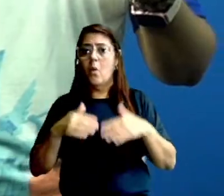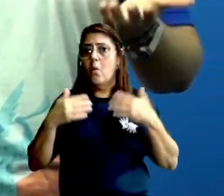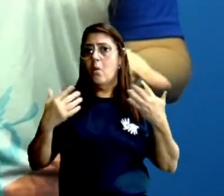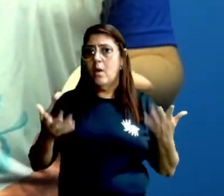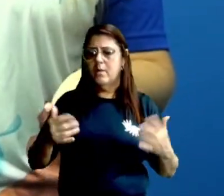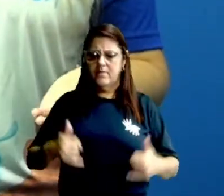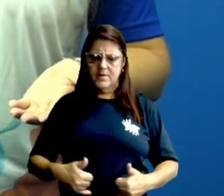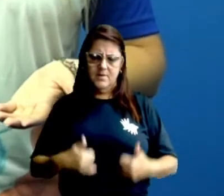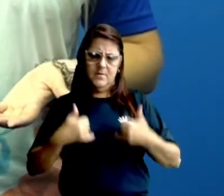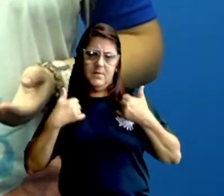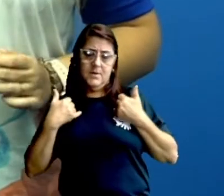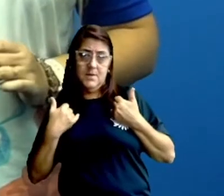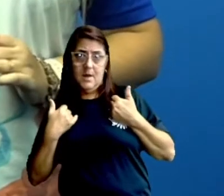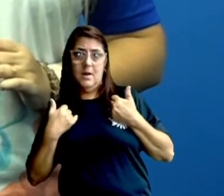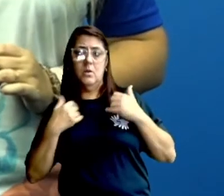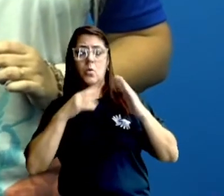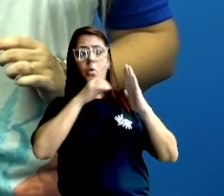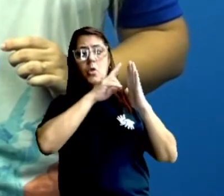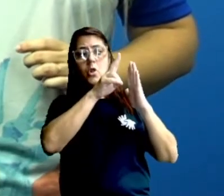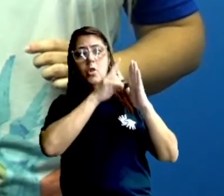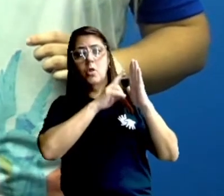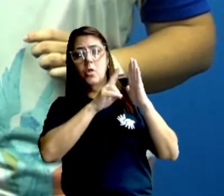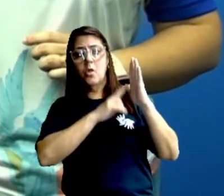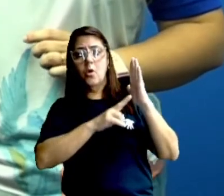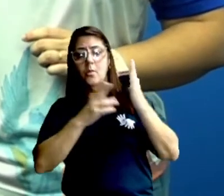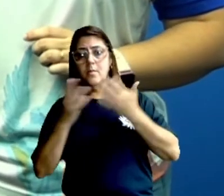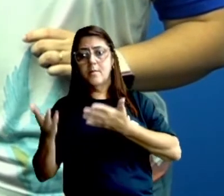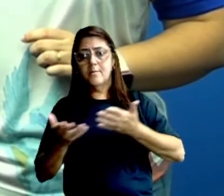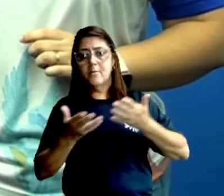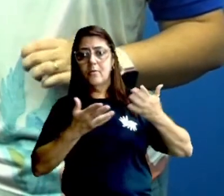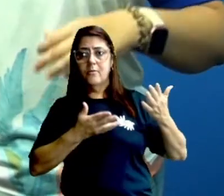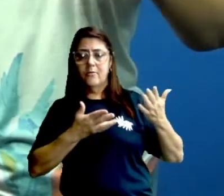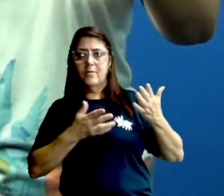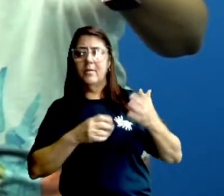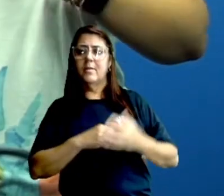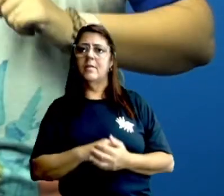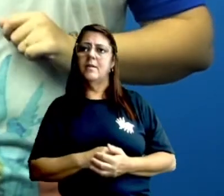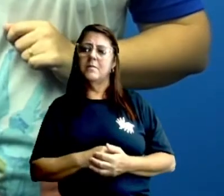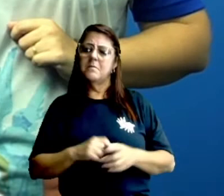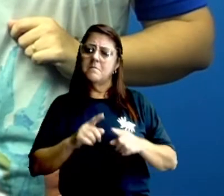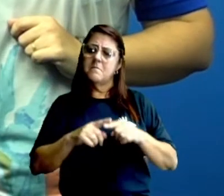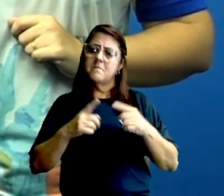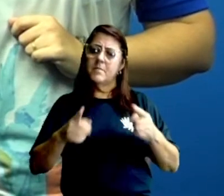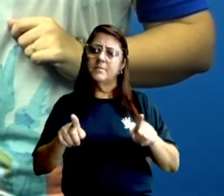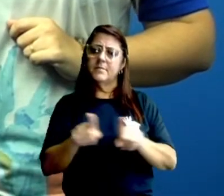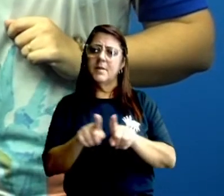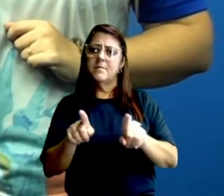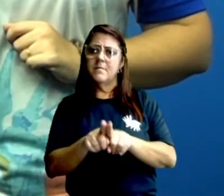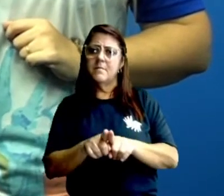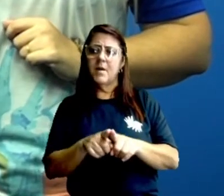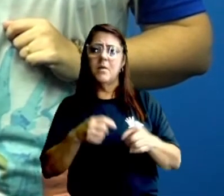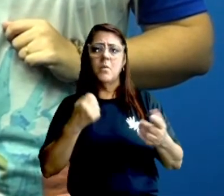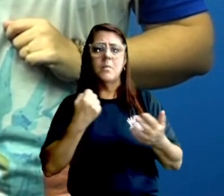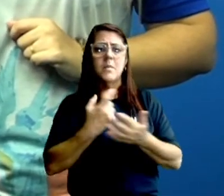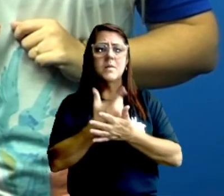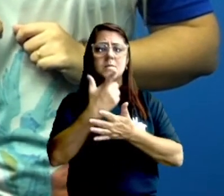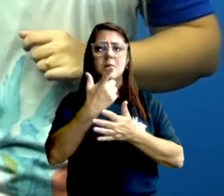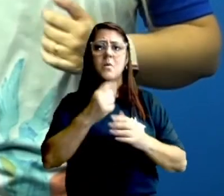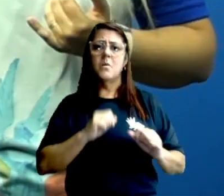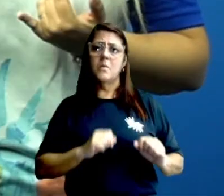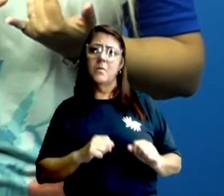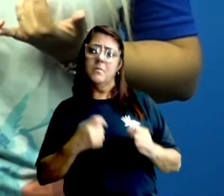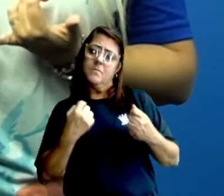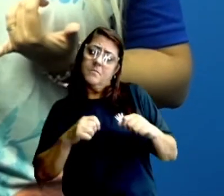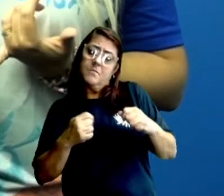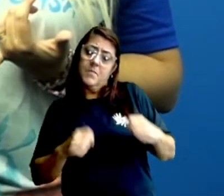um aniversário, você faz a lista dos seus convidados, não faz? Mas você também faz a listinha do que você precisa